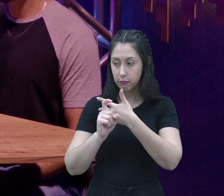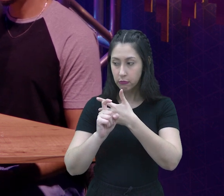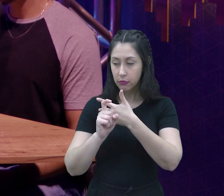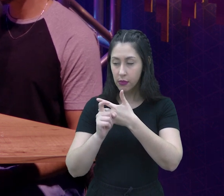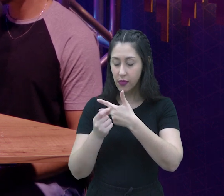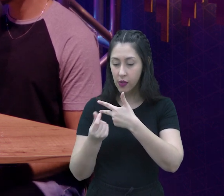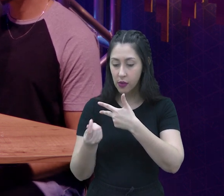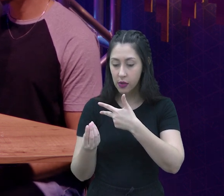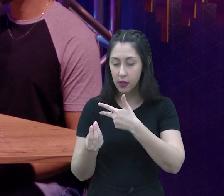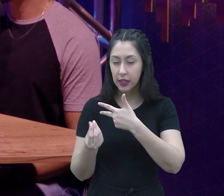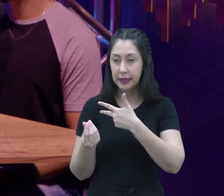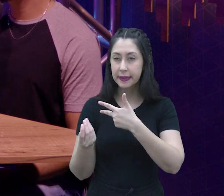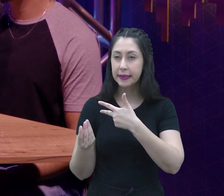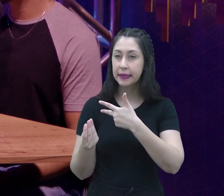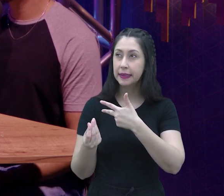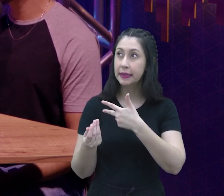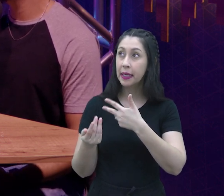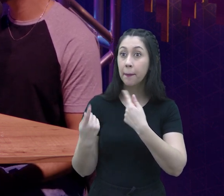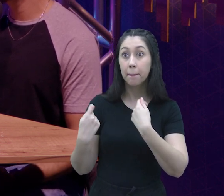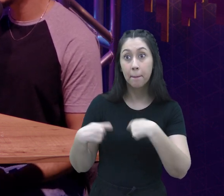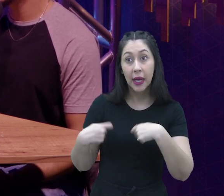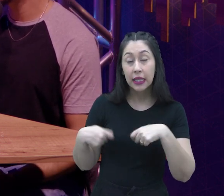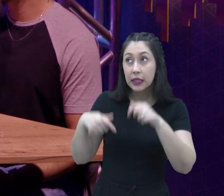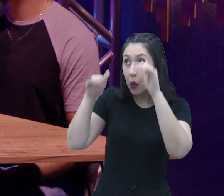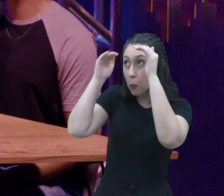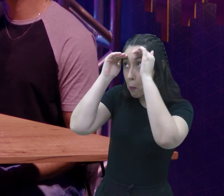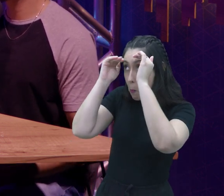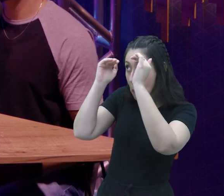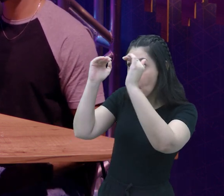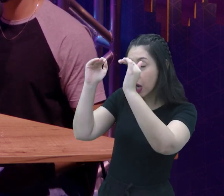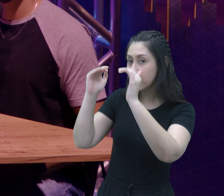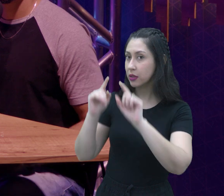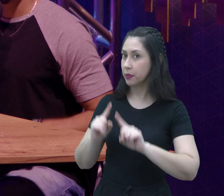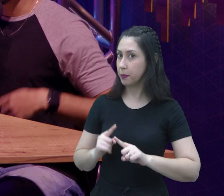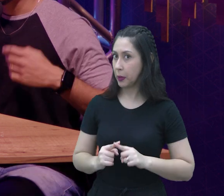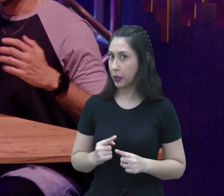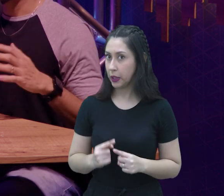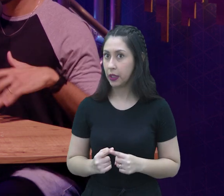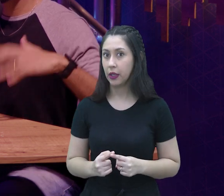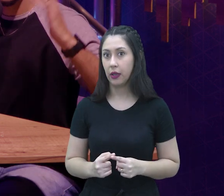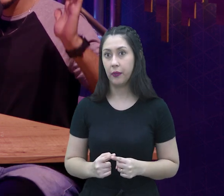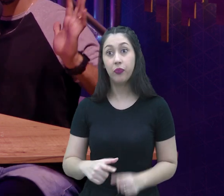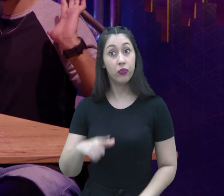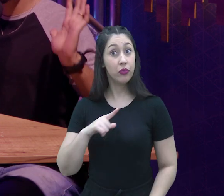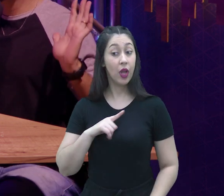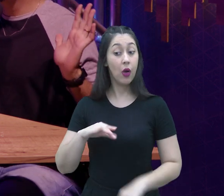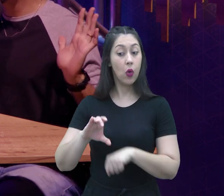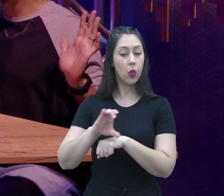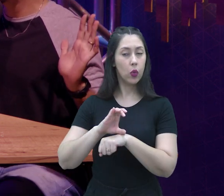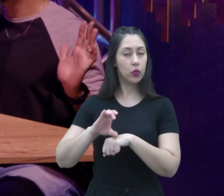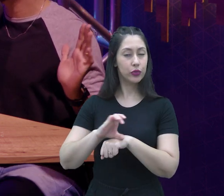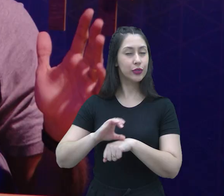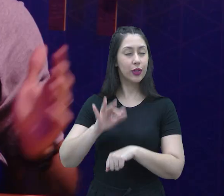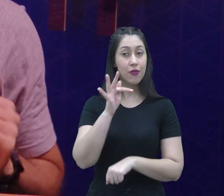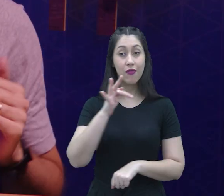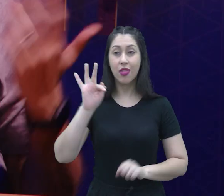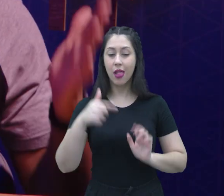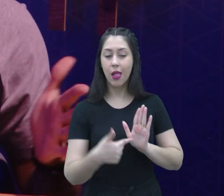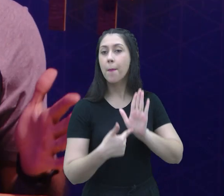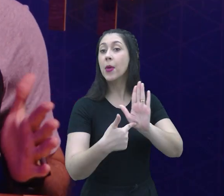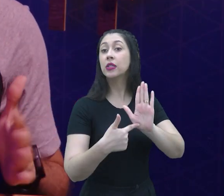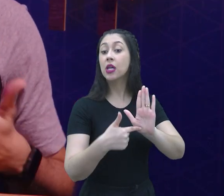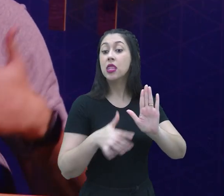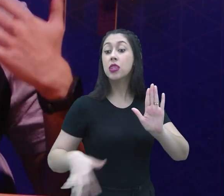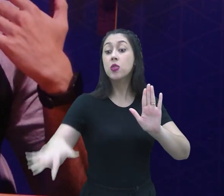ele tem esse tom meio que de obedecer. Porque, assim, a gente tem a Constituição lá federal, que fala que